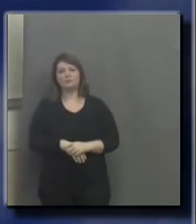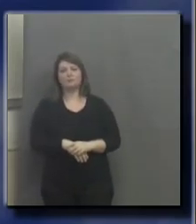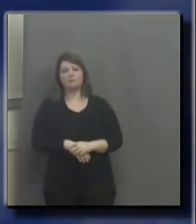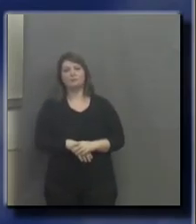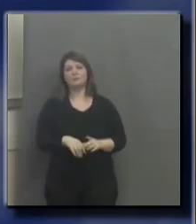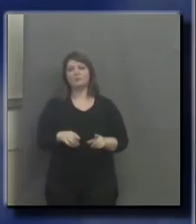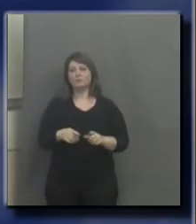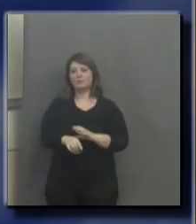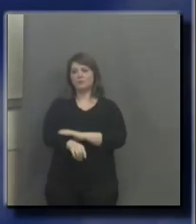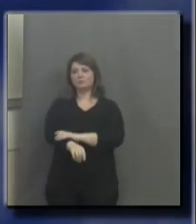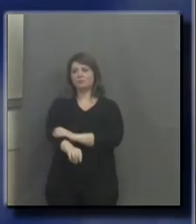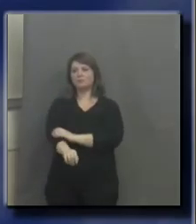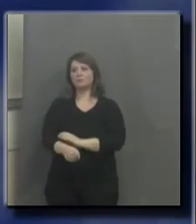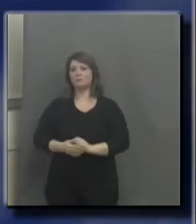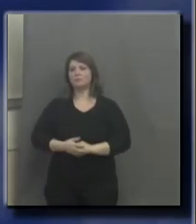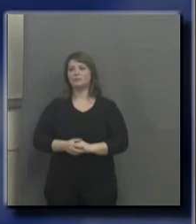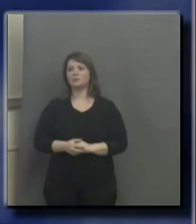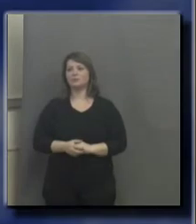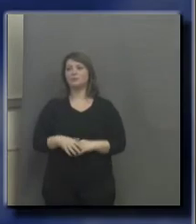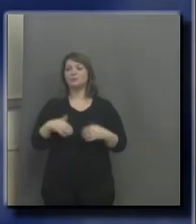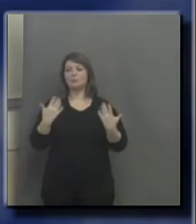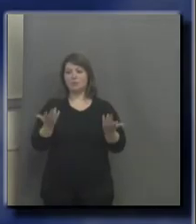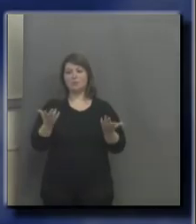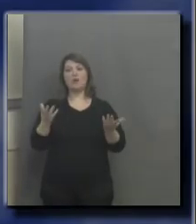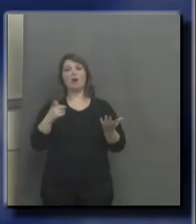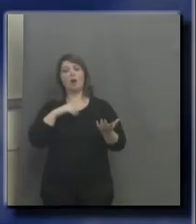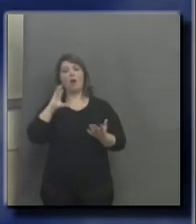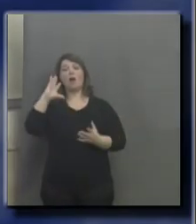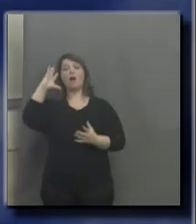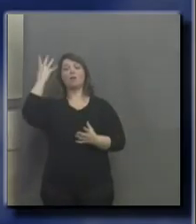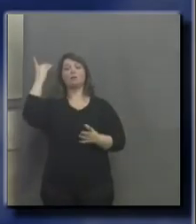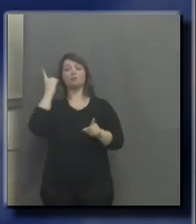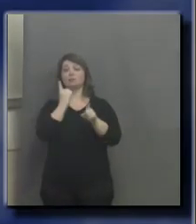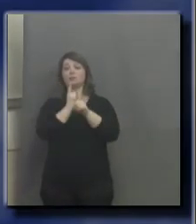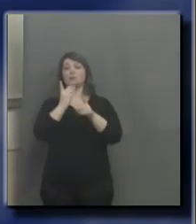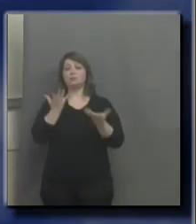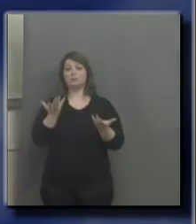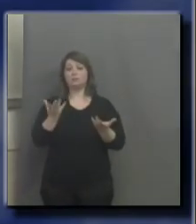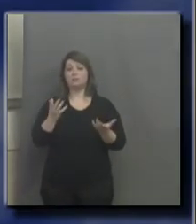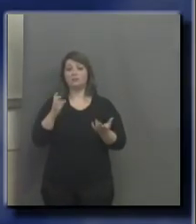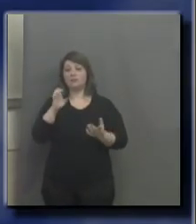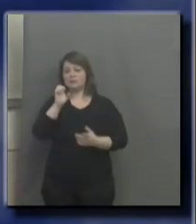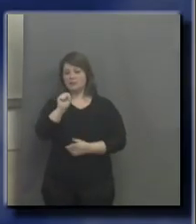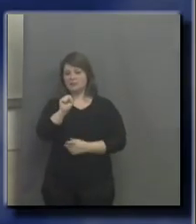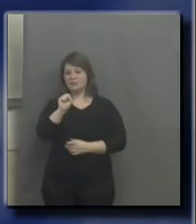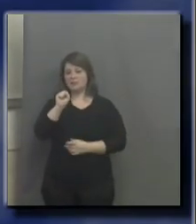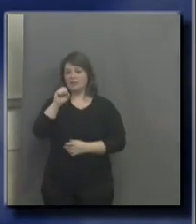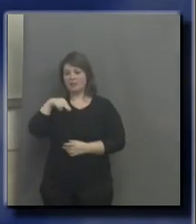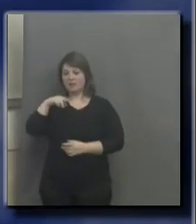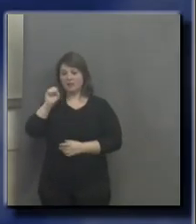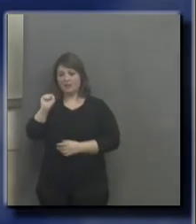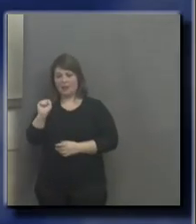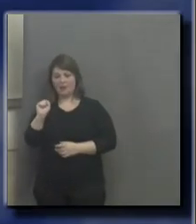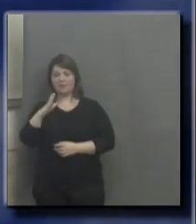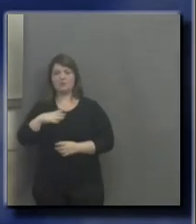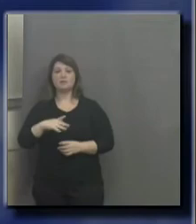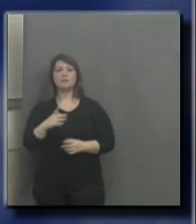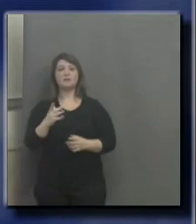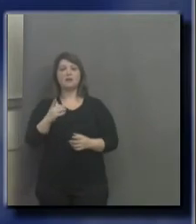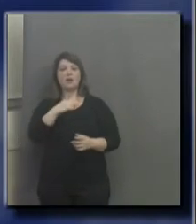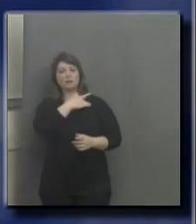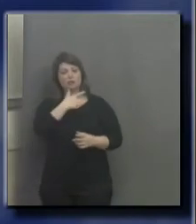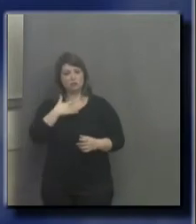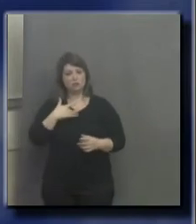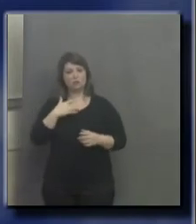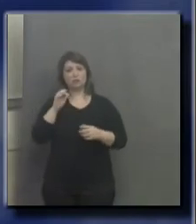E que, então, surgiu ao lado de uma proposta do CNS de que as diretrizes das profissões da